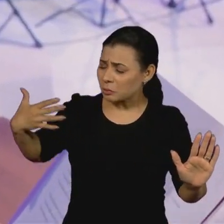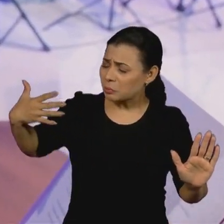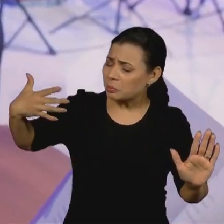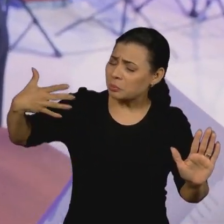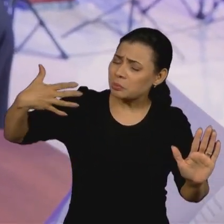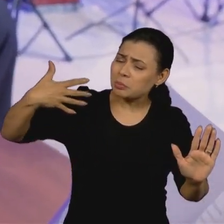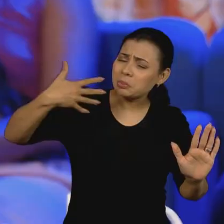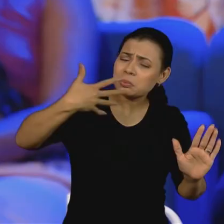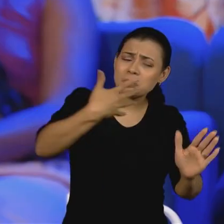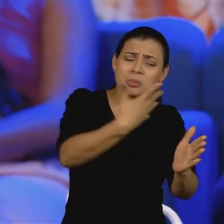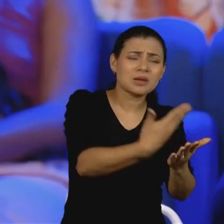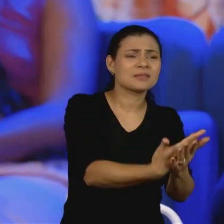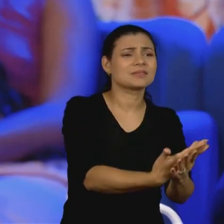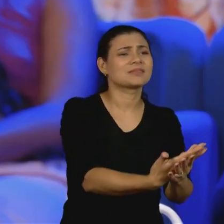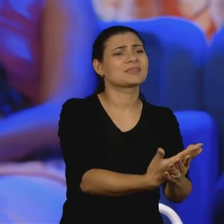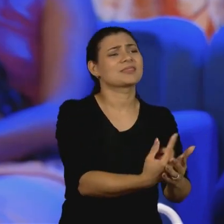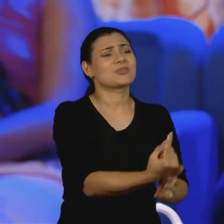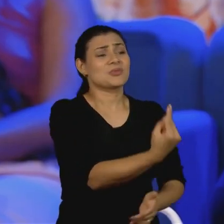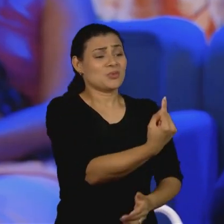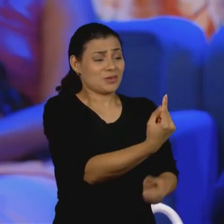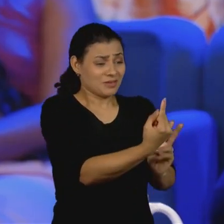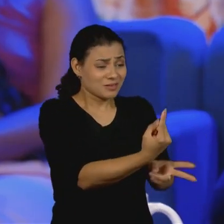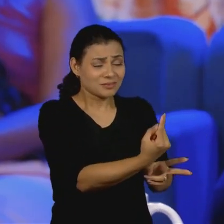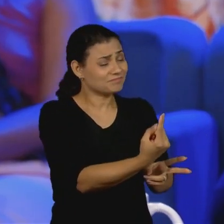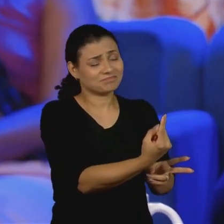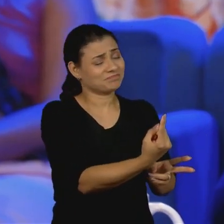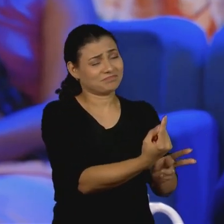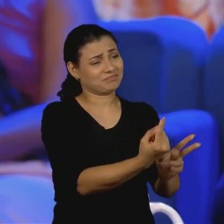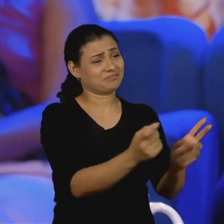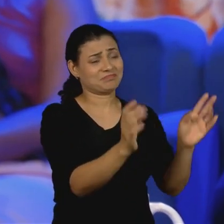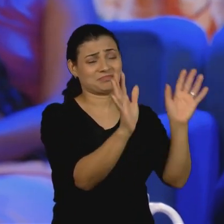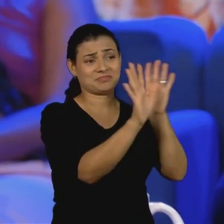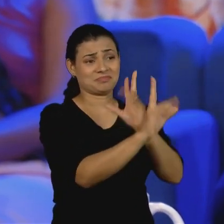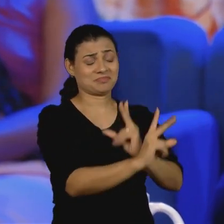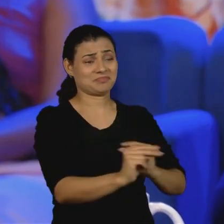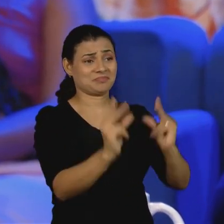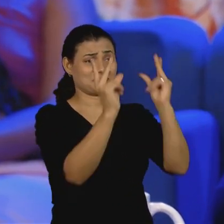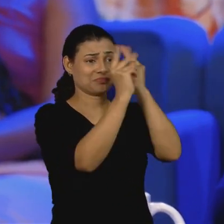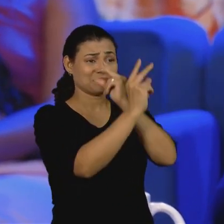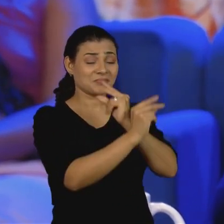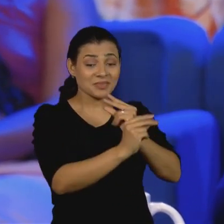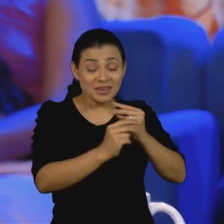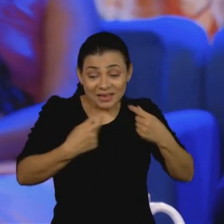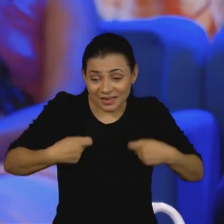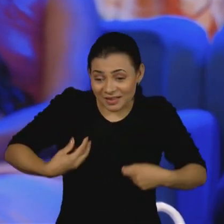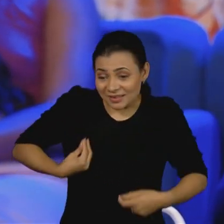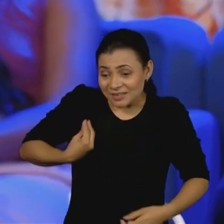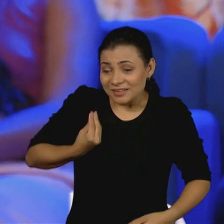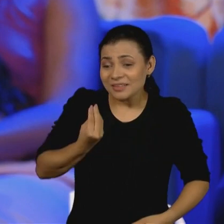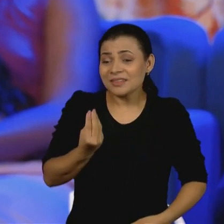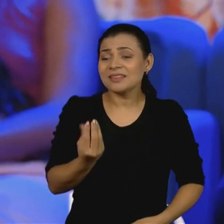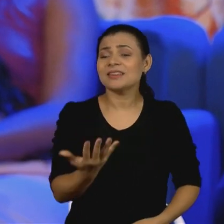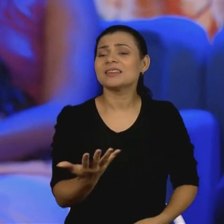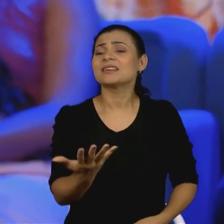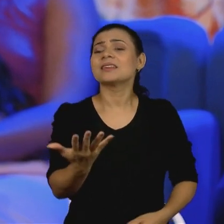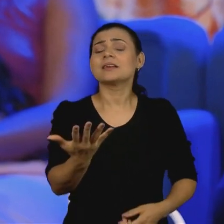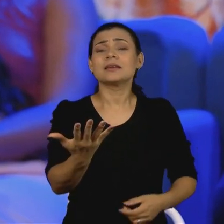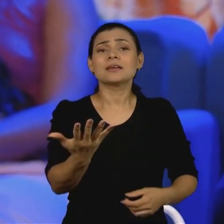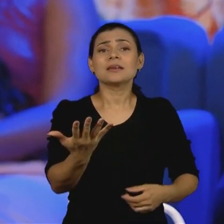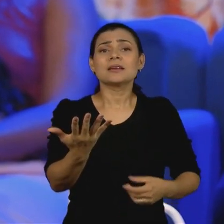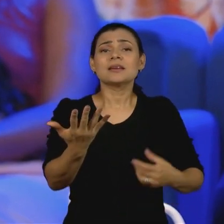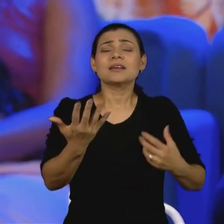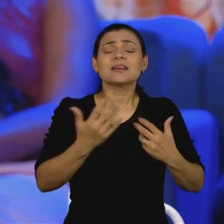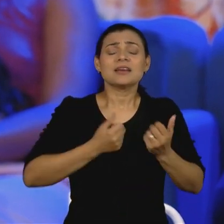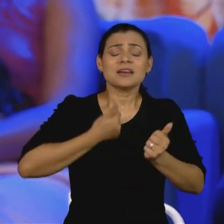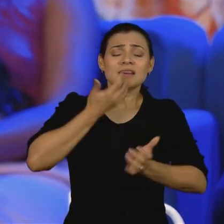é porque mente. Há uma primavera em cada vida, é preciso cantá-la assim florida, pois se Deus nos deu voz, foi